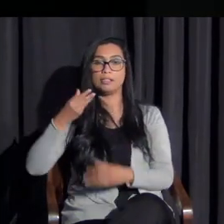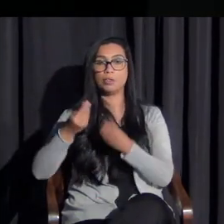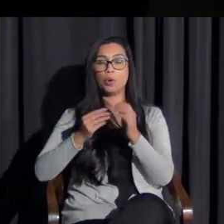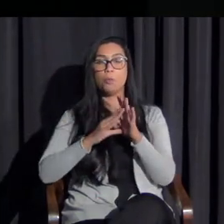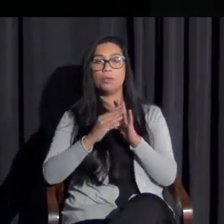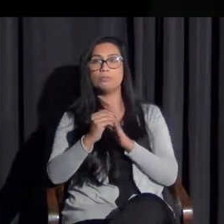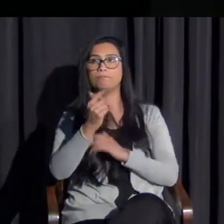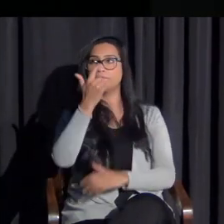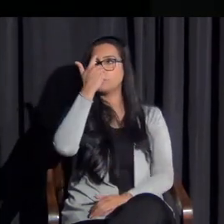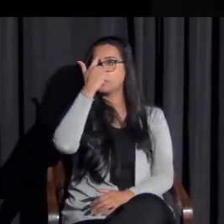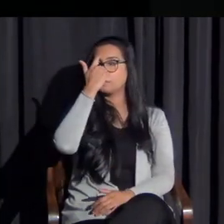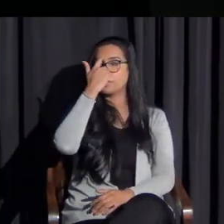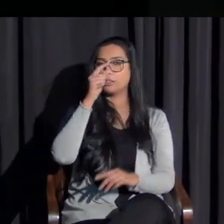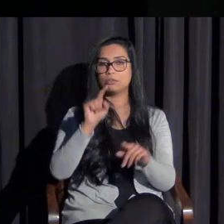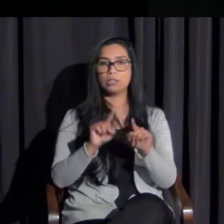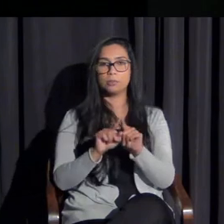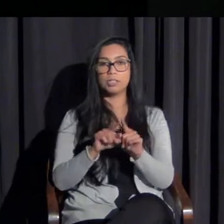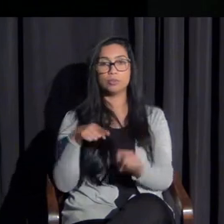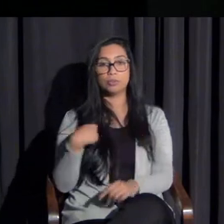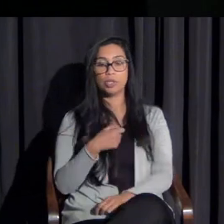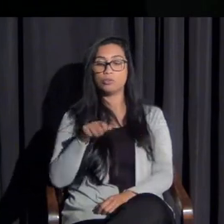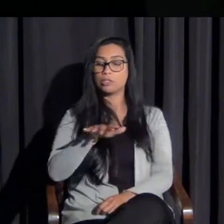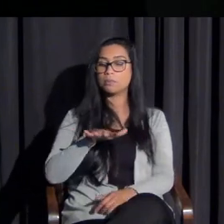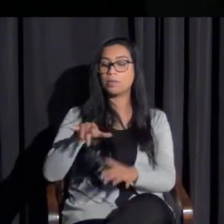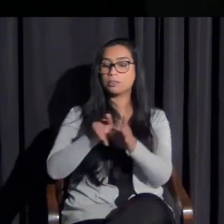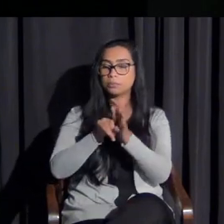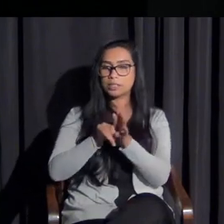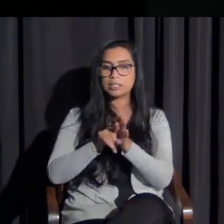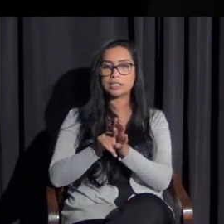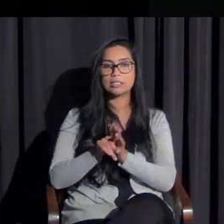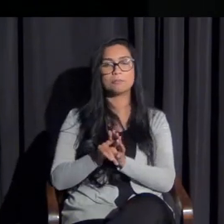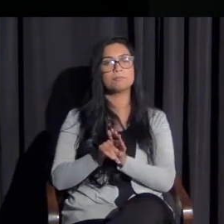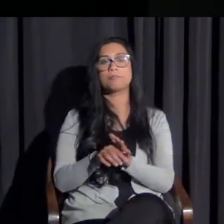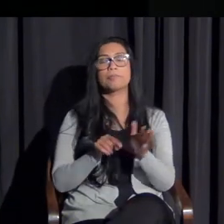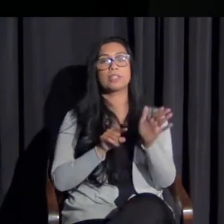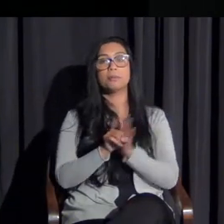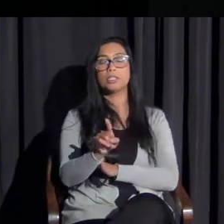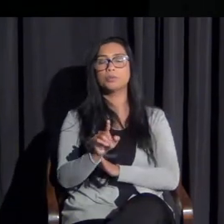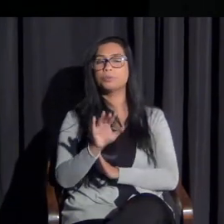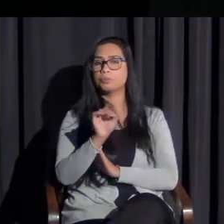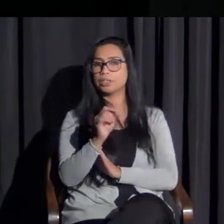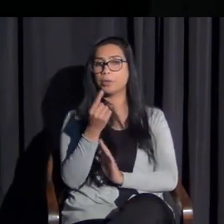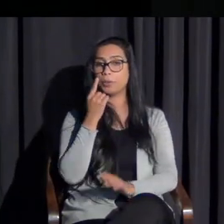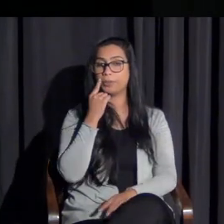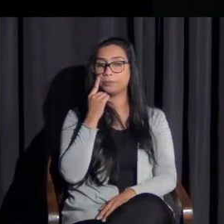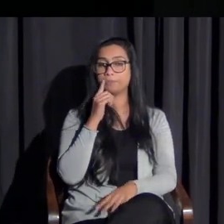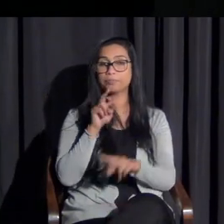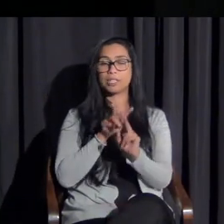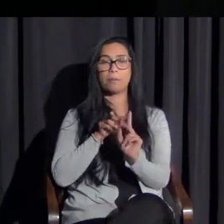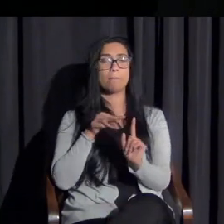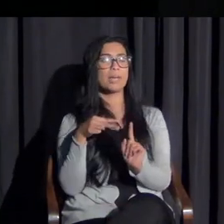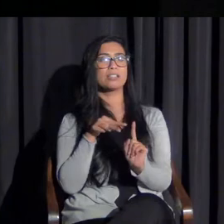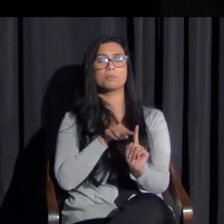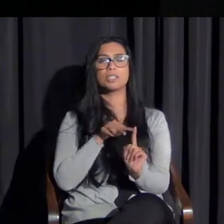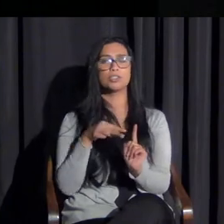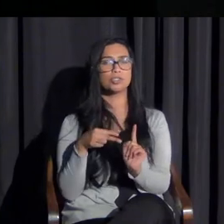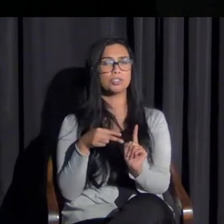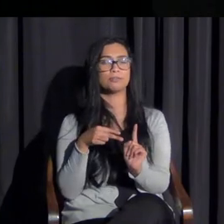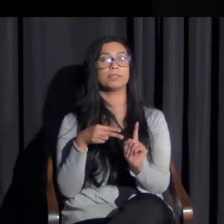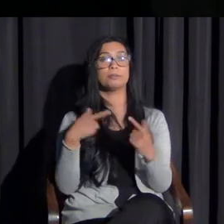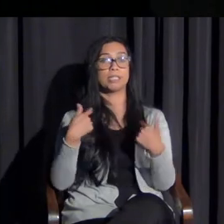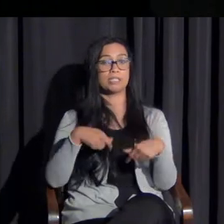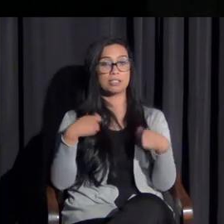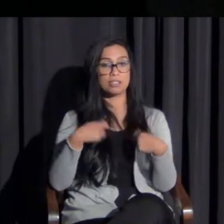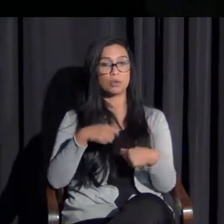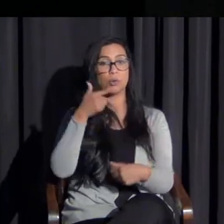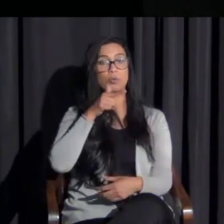campo pesquisando, é a seguinte, a pergunta é: que perspectiva adotar para conhecermos e